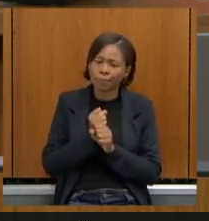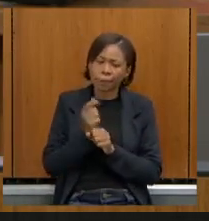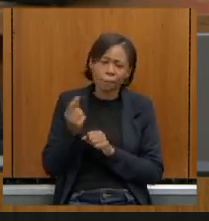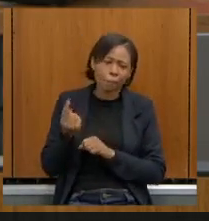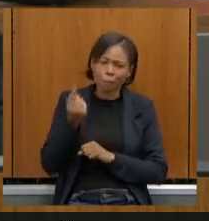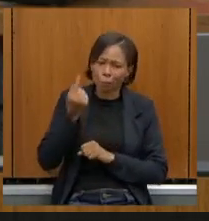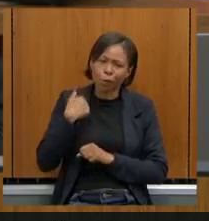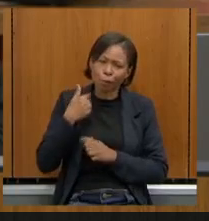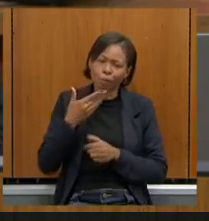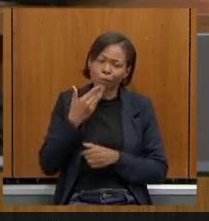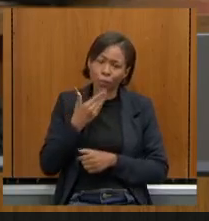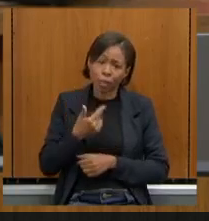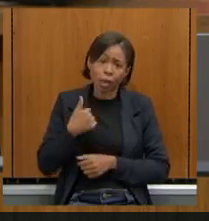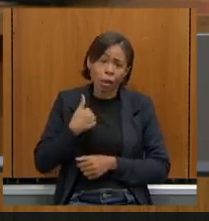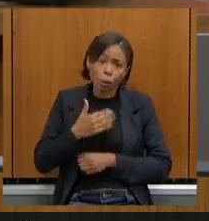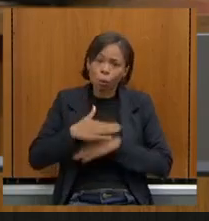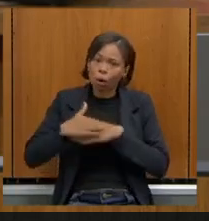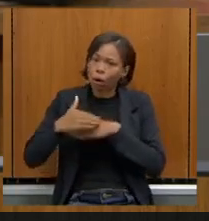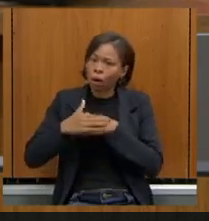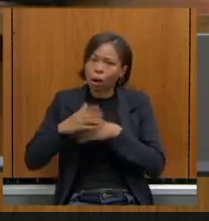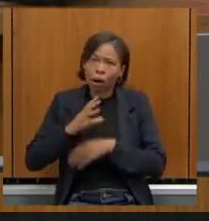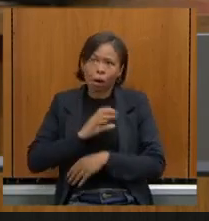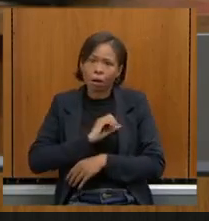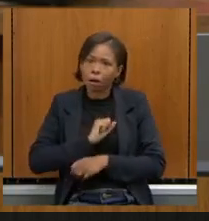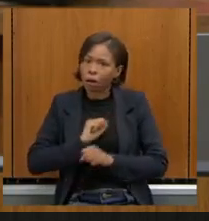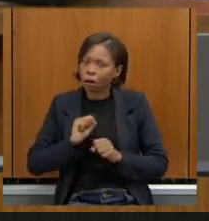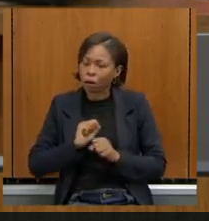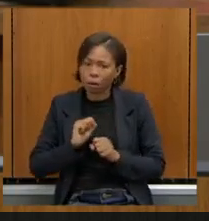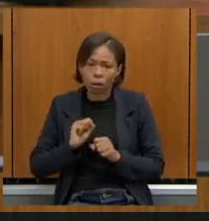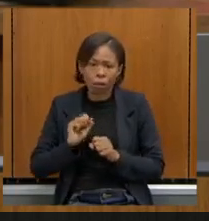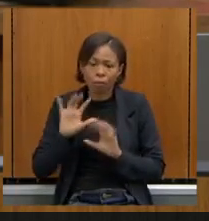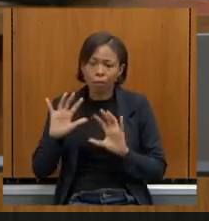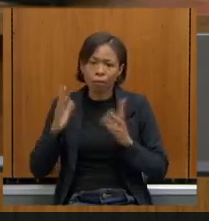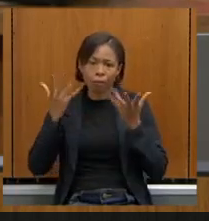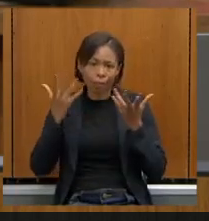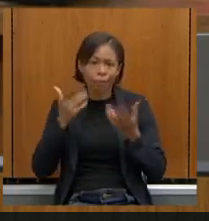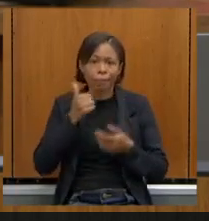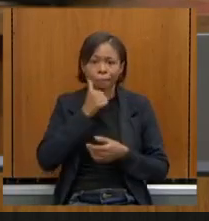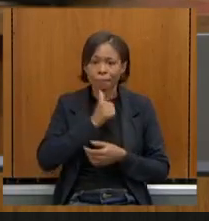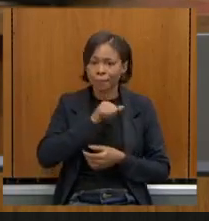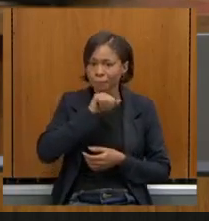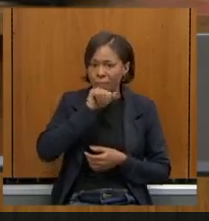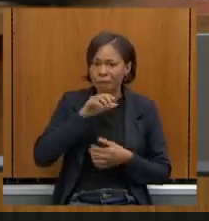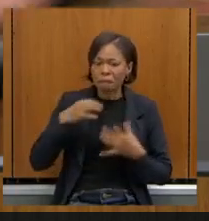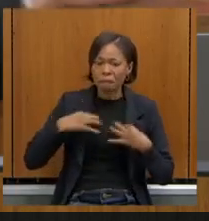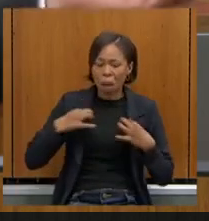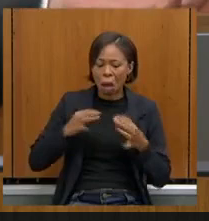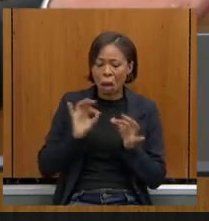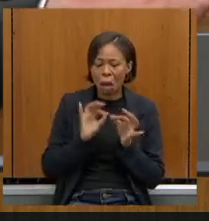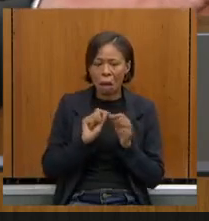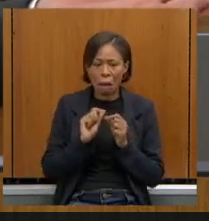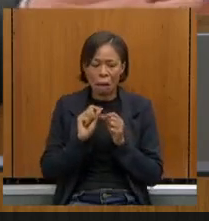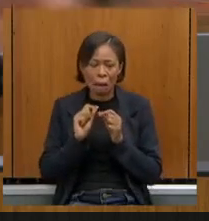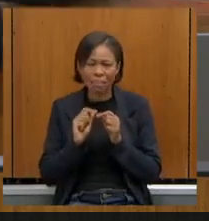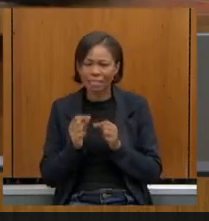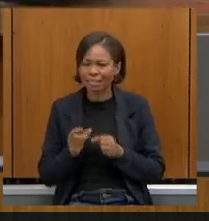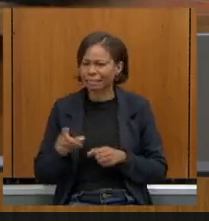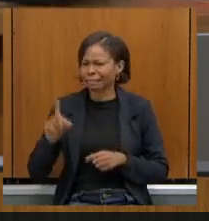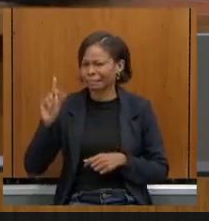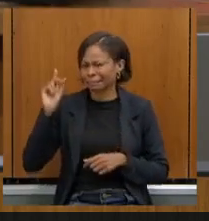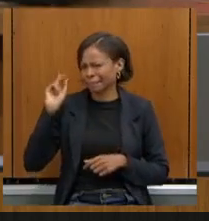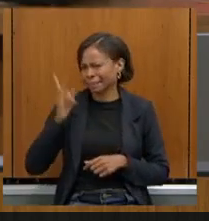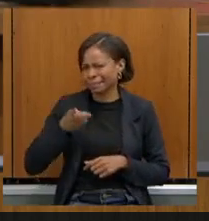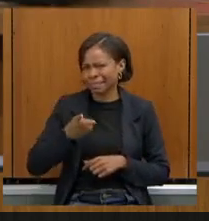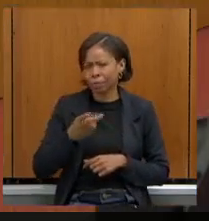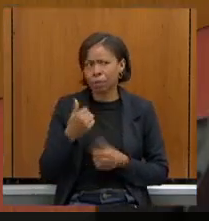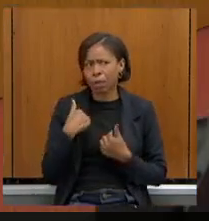mãe fazia roupa do Congado a vida inteira, fez 35 anos roupa para o Congado, deputado Bosco. Então, o que você acha? Eu chamo o